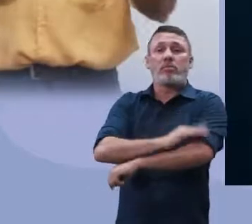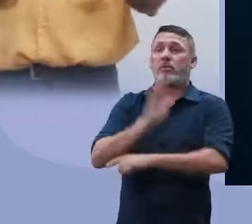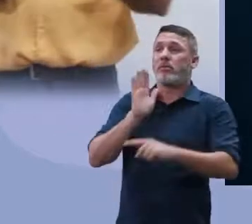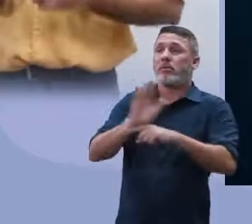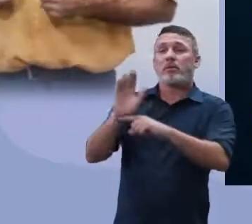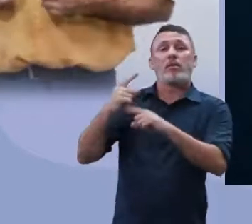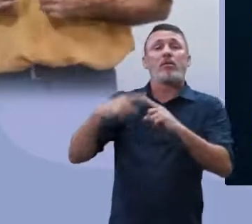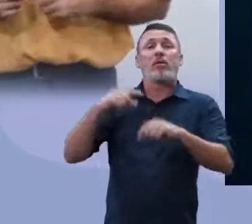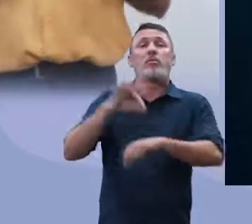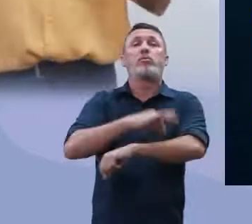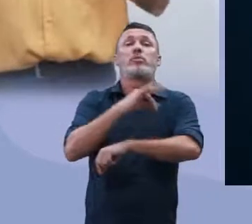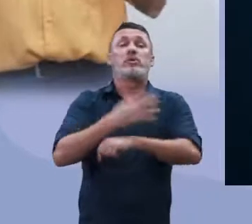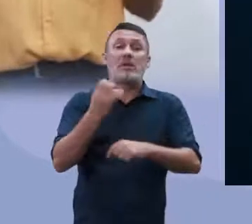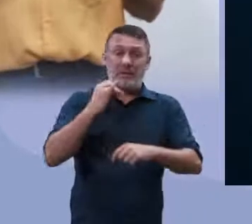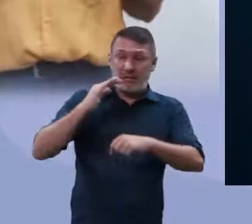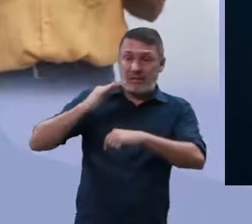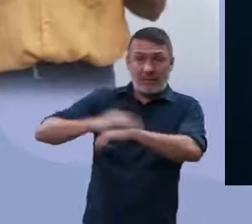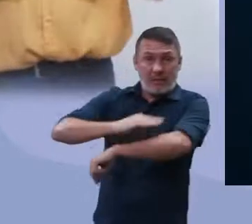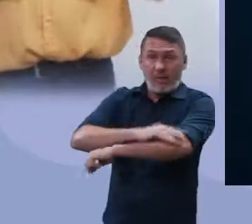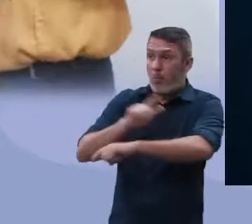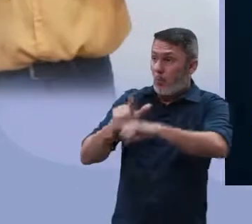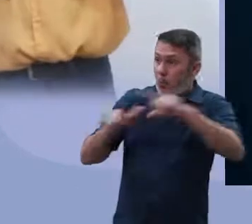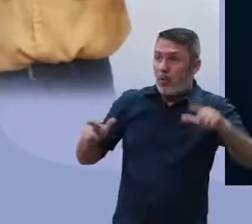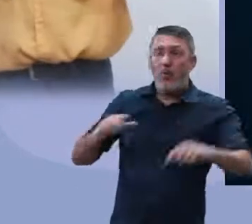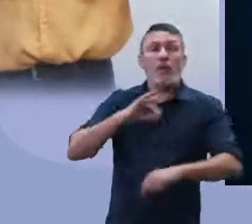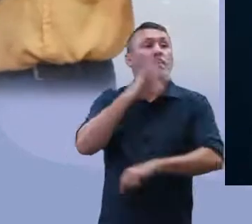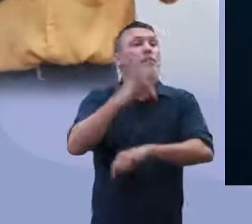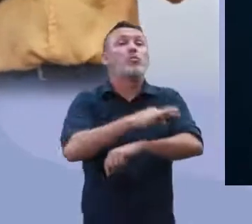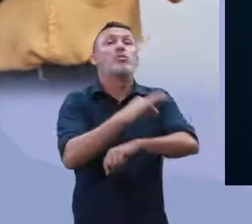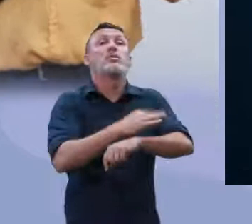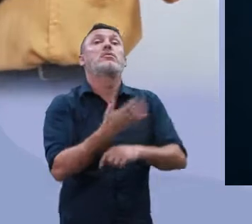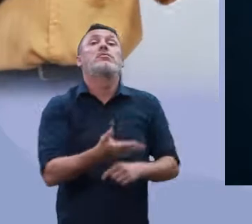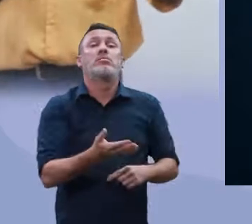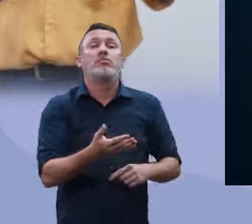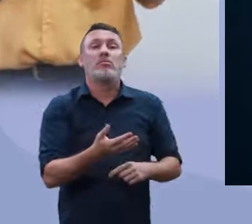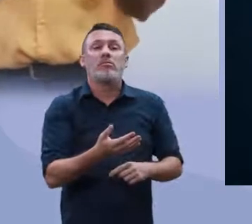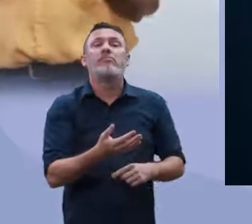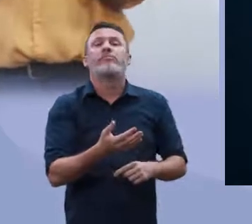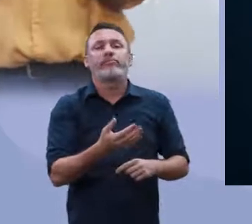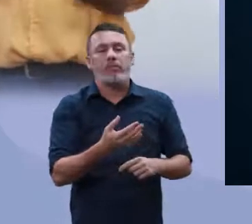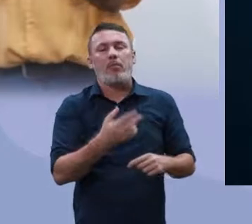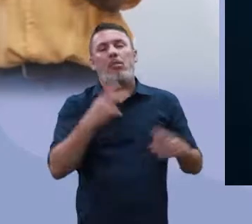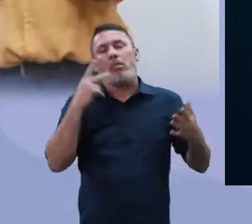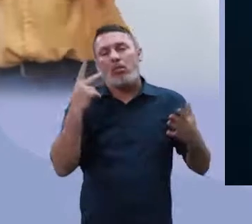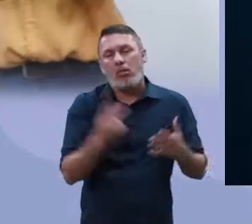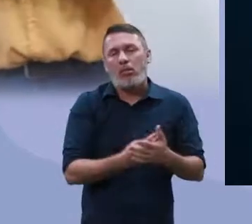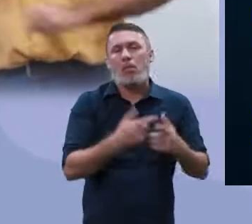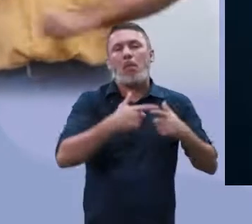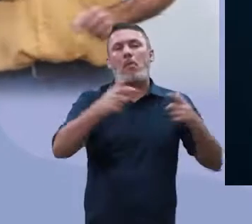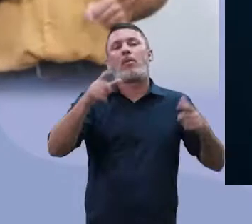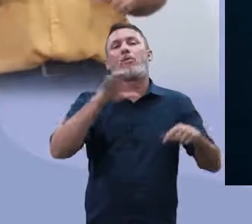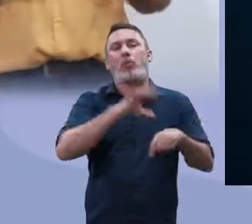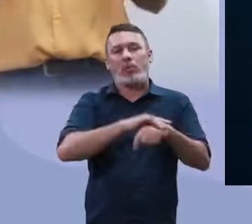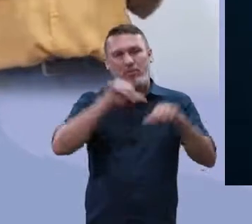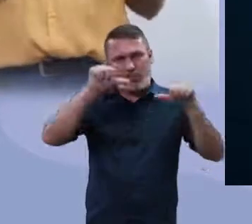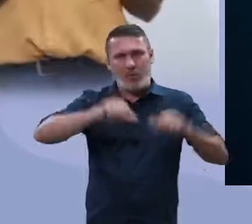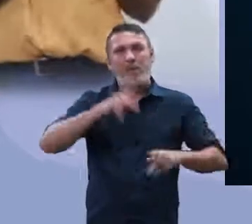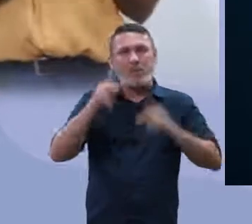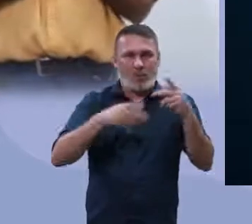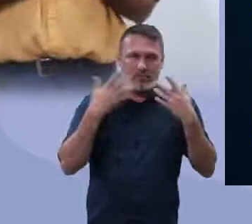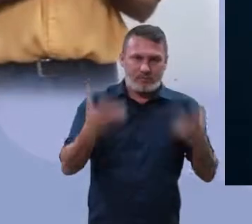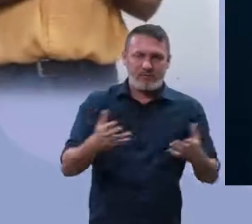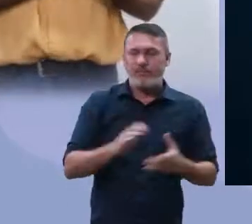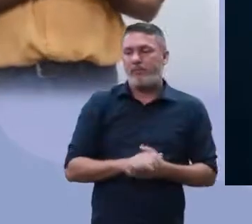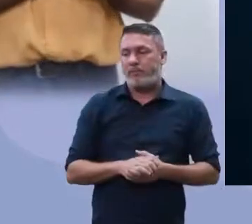transmitidas por mosquito, uma vez que estes não serão controlados pelos anfíbios que pereceram com esse processo.